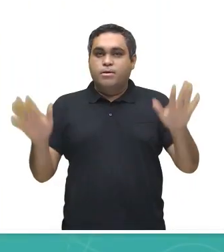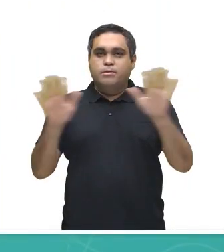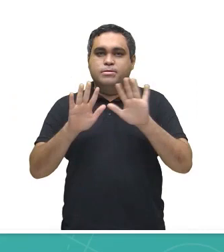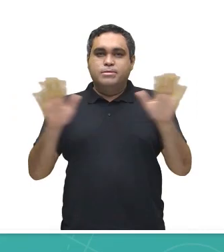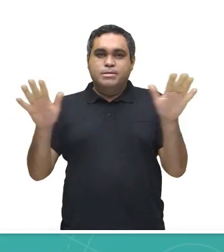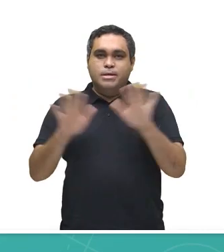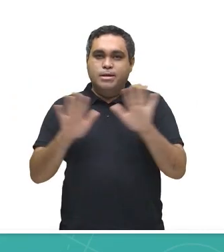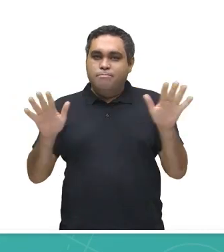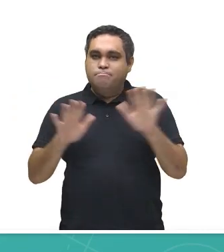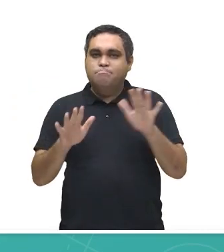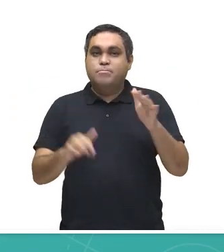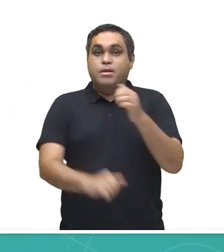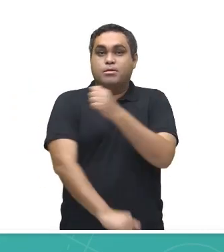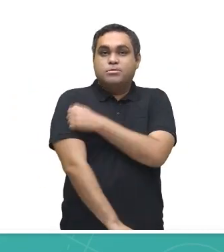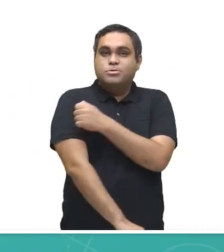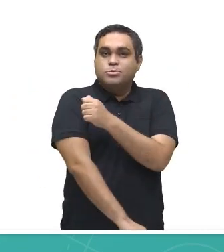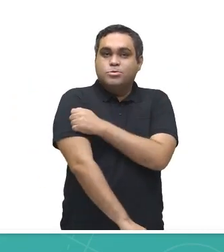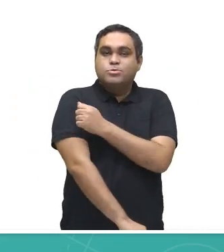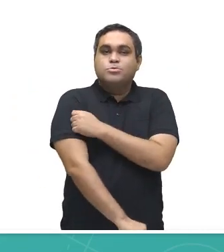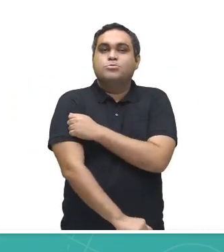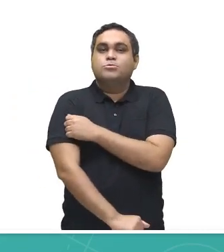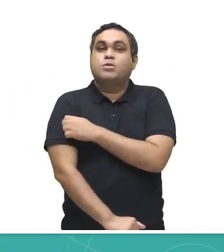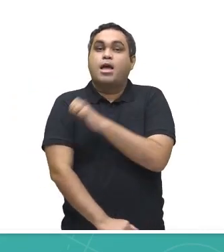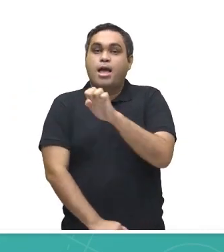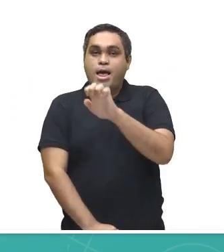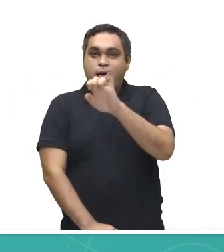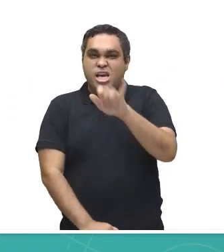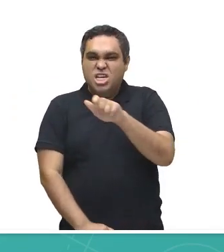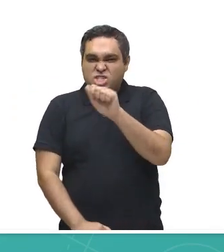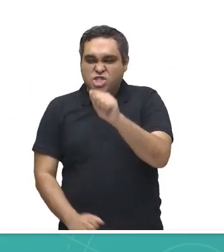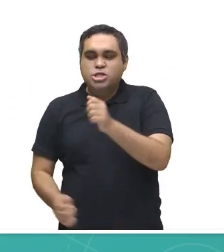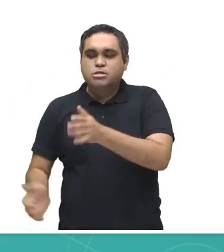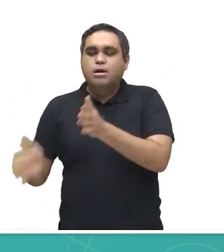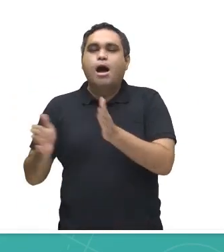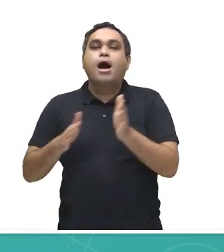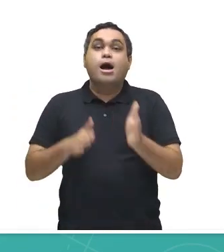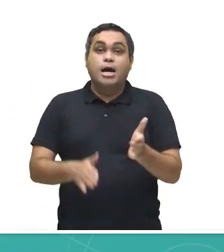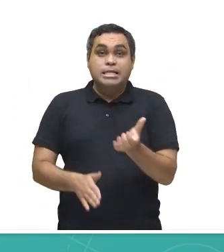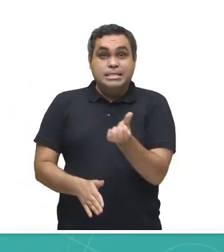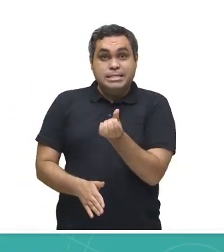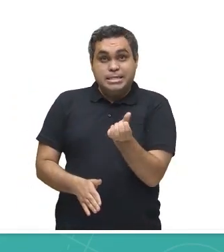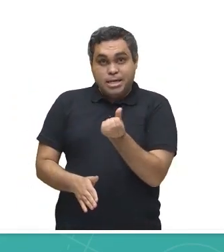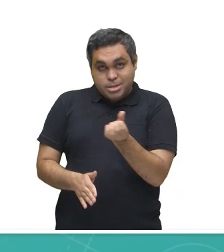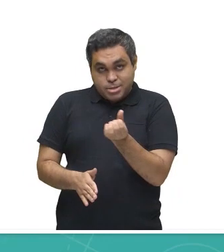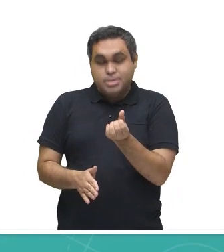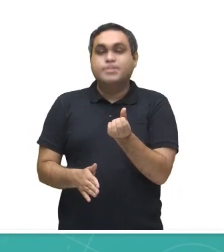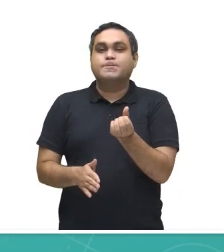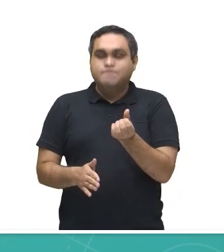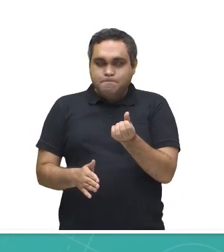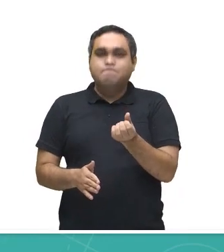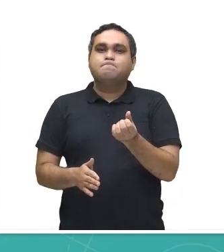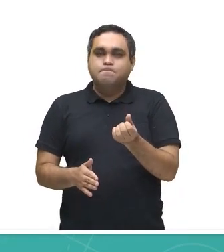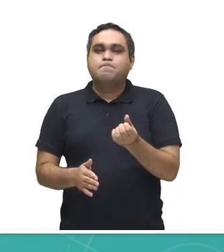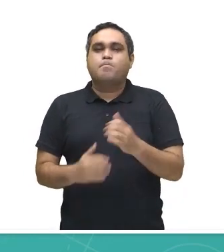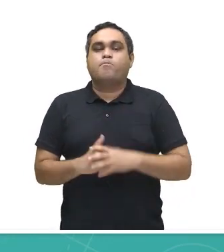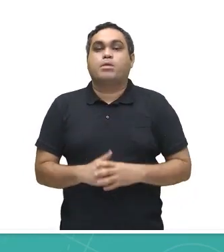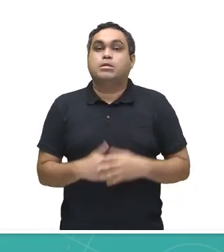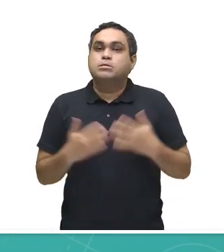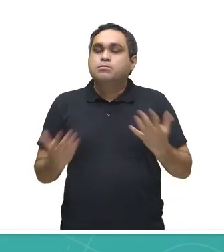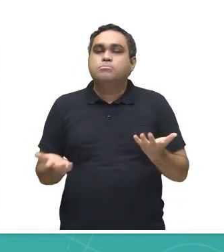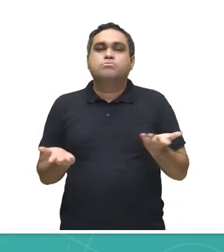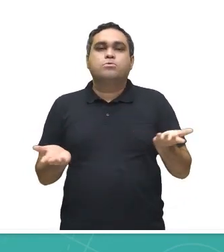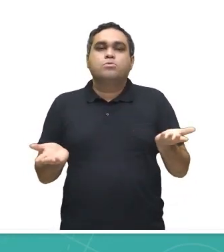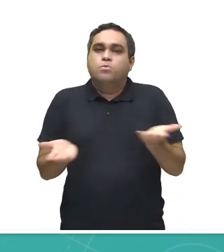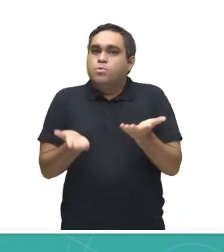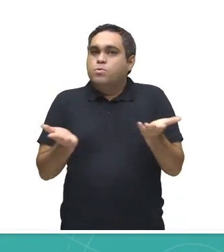Olá a todos os alunos da sexta etapa da Educação de Jovens e Adultos, o Ensino Fundamental. Estamos